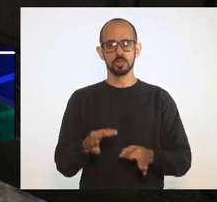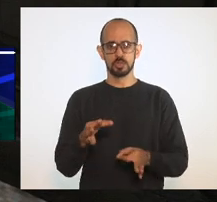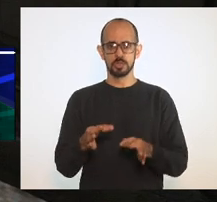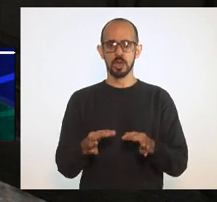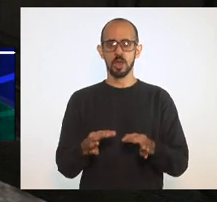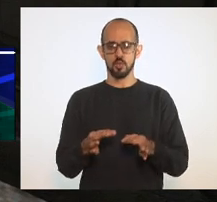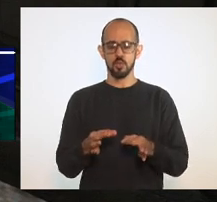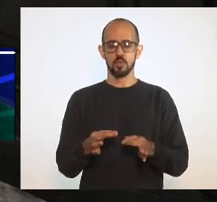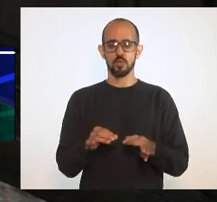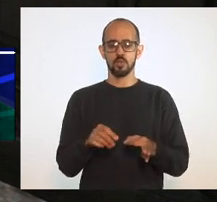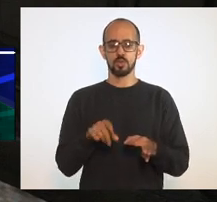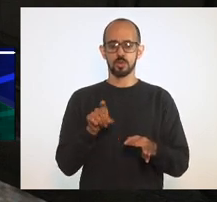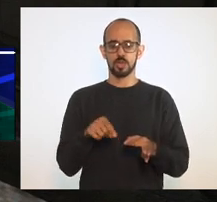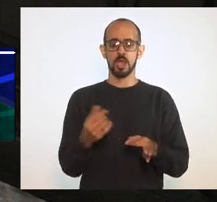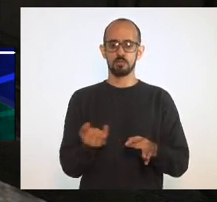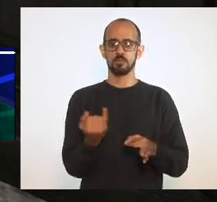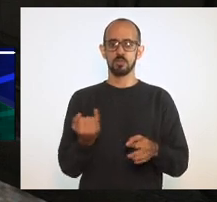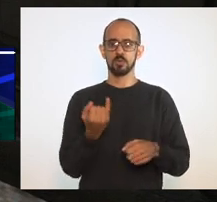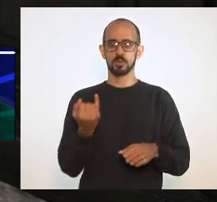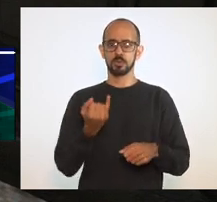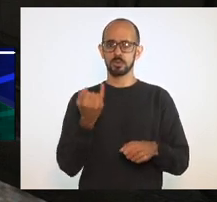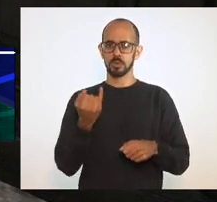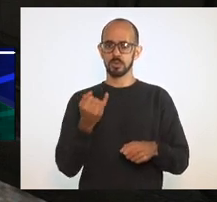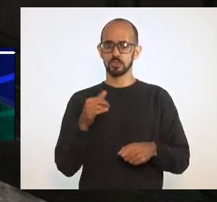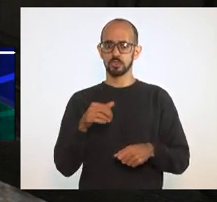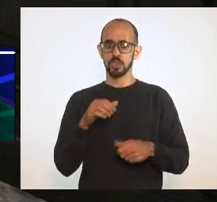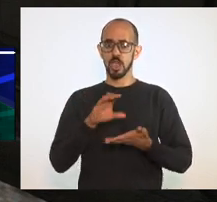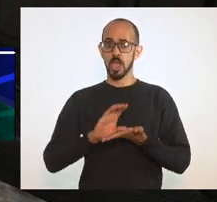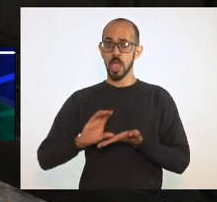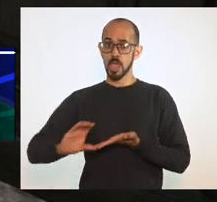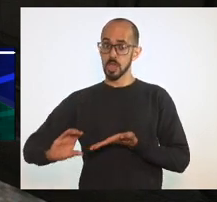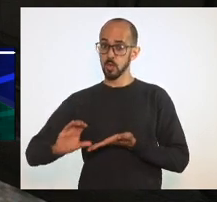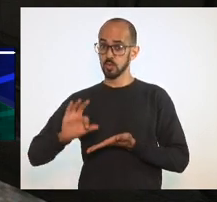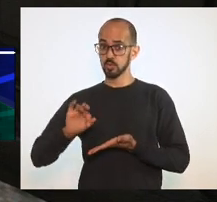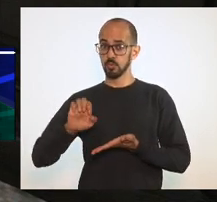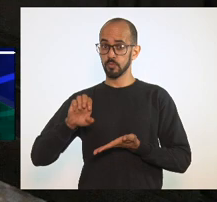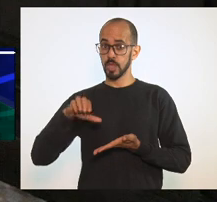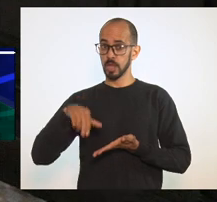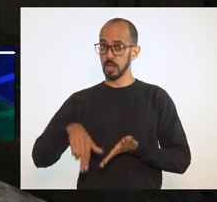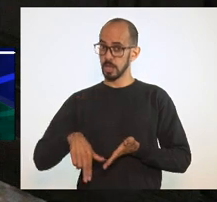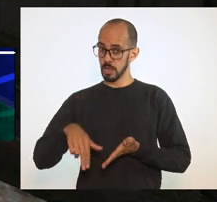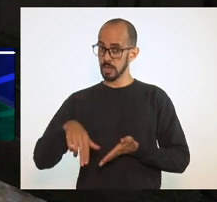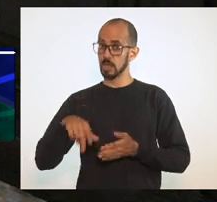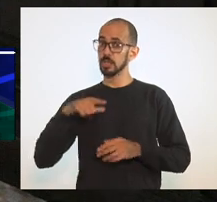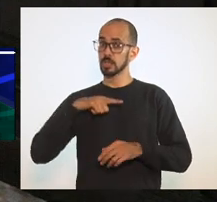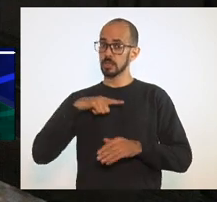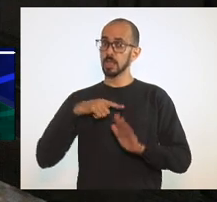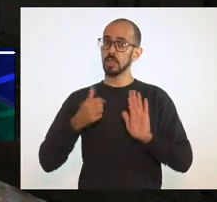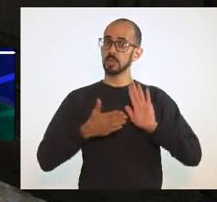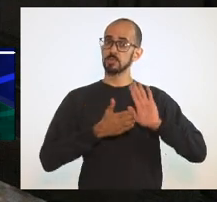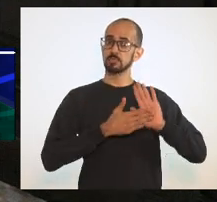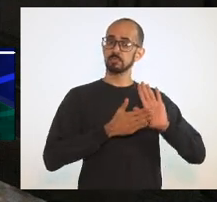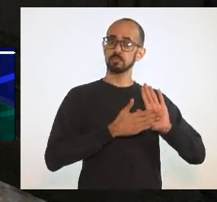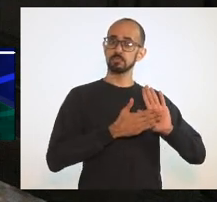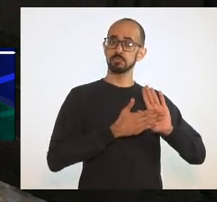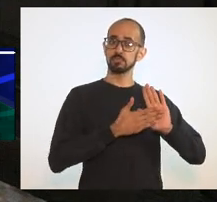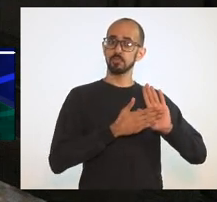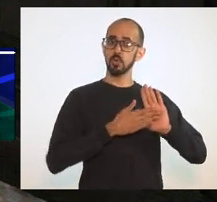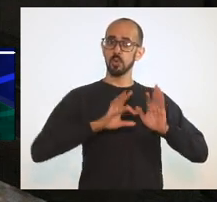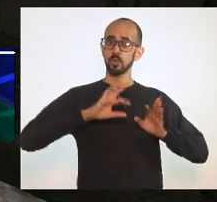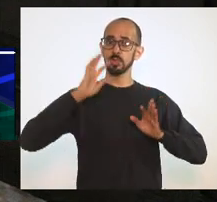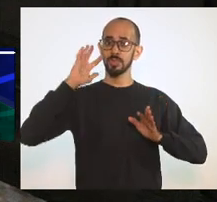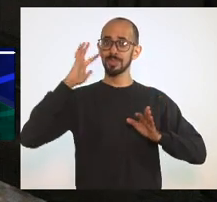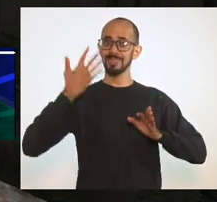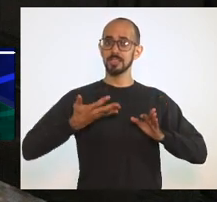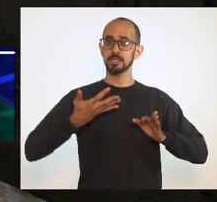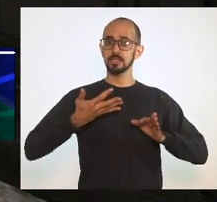uma parte considerável de recursos do FECAM comprometidos com esses instrumentos, com essas decisões judiciais, e é importante que